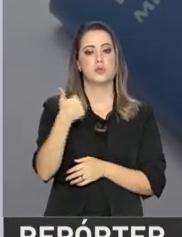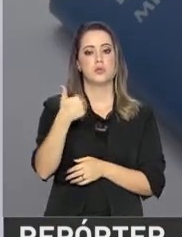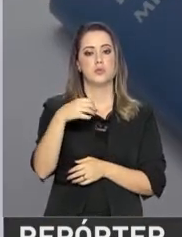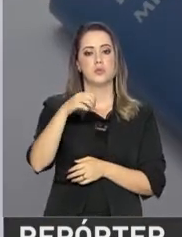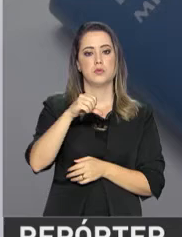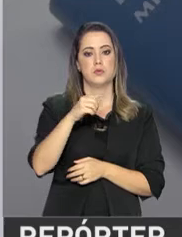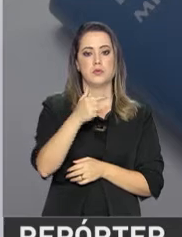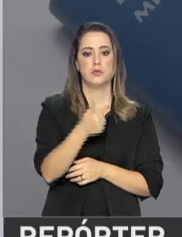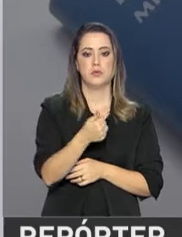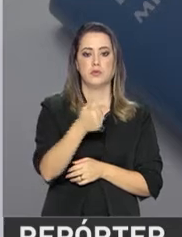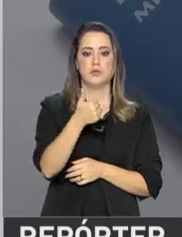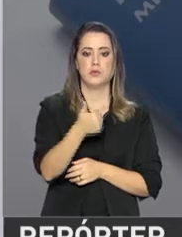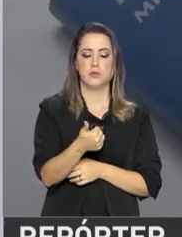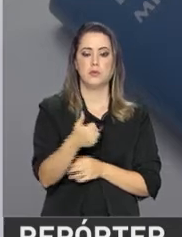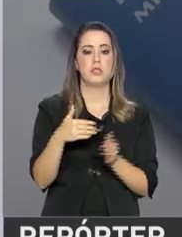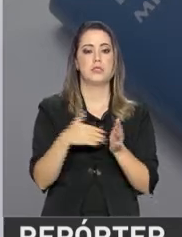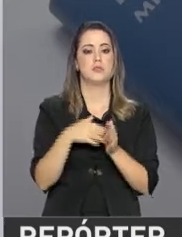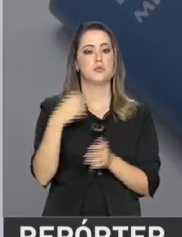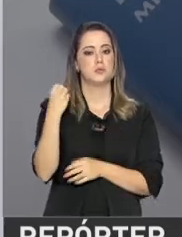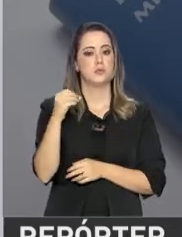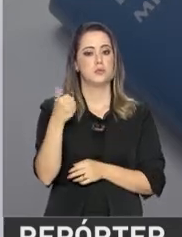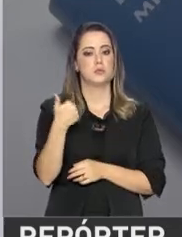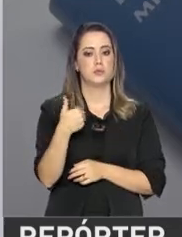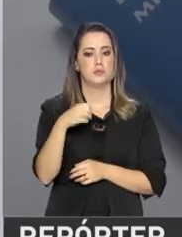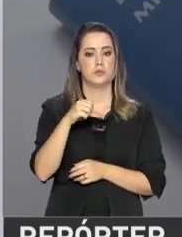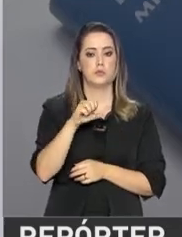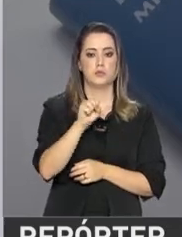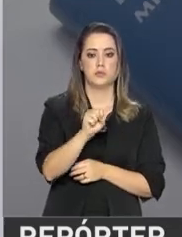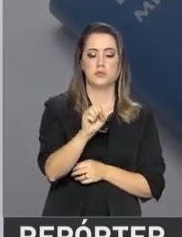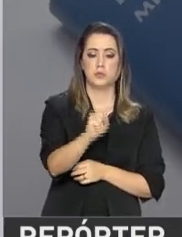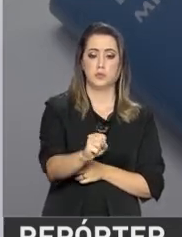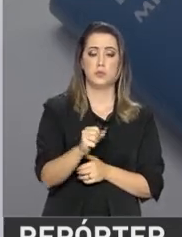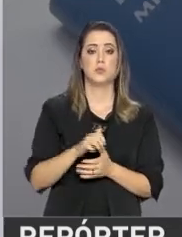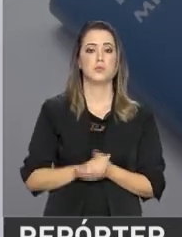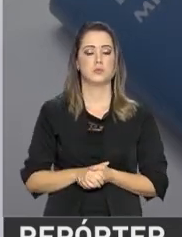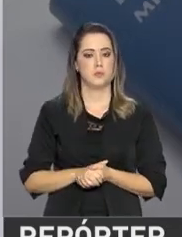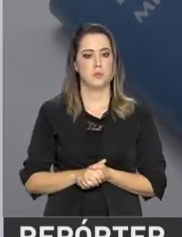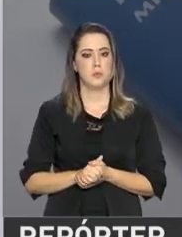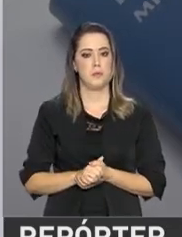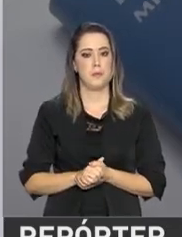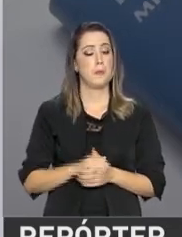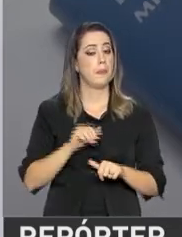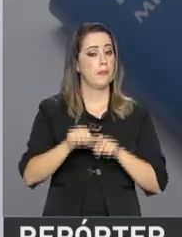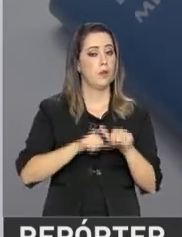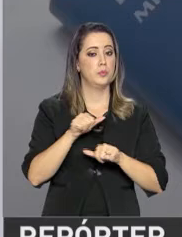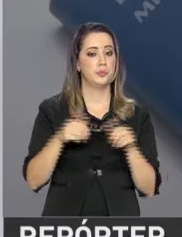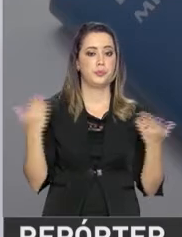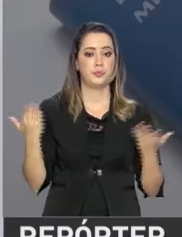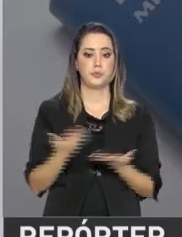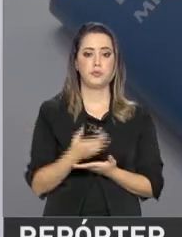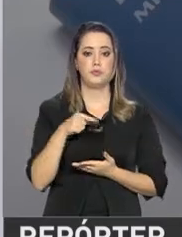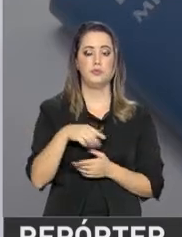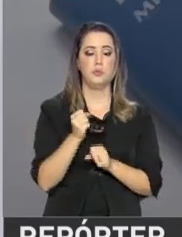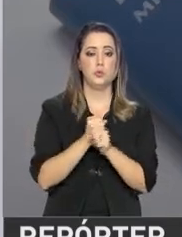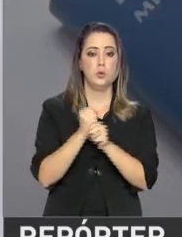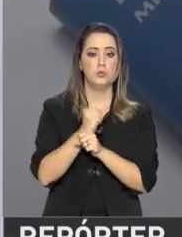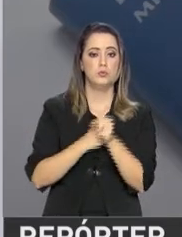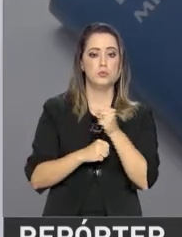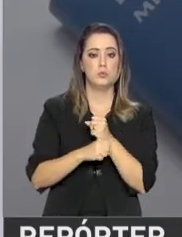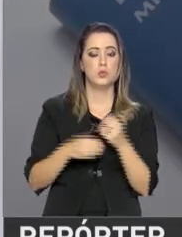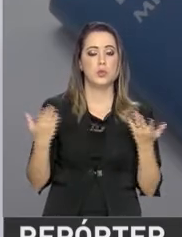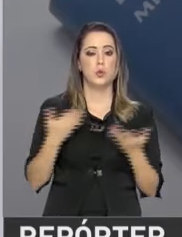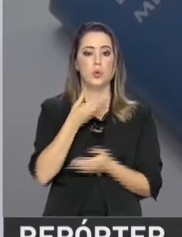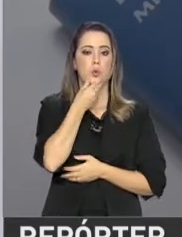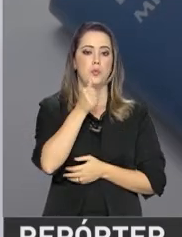entre 1971 e outubro de 1988 com a alteração nas regras no ano passado agora